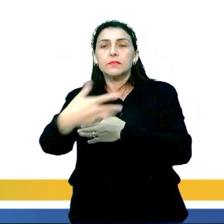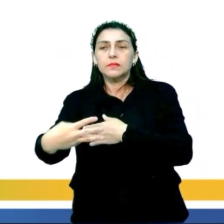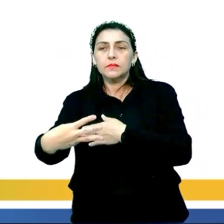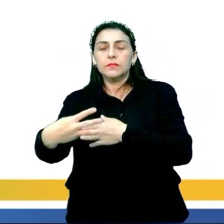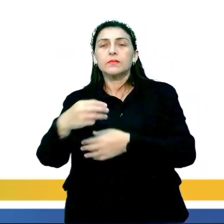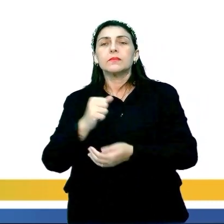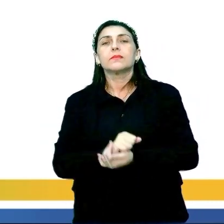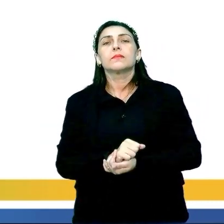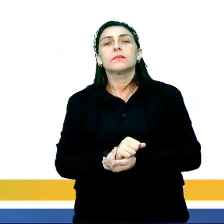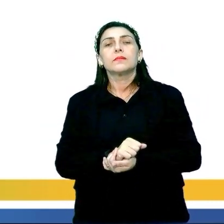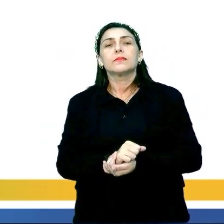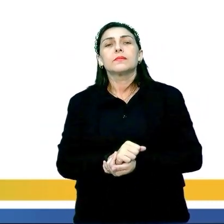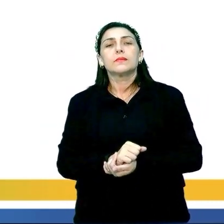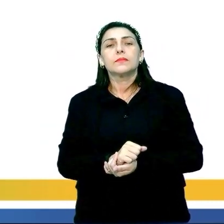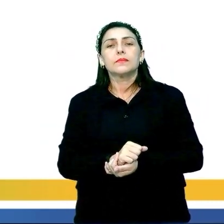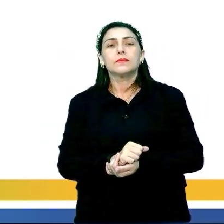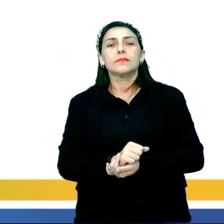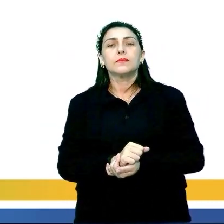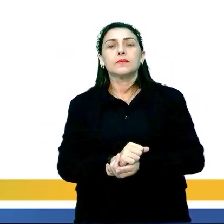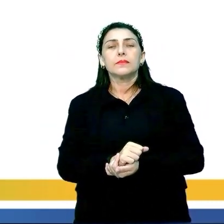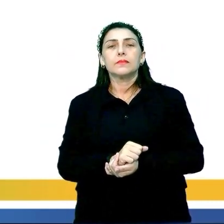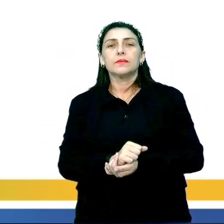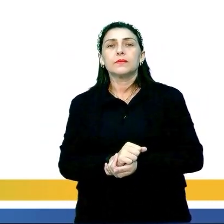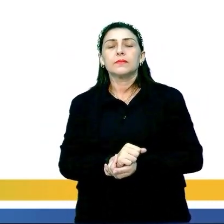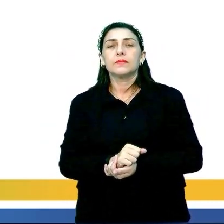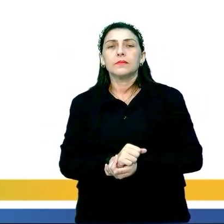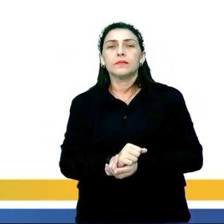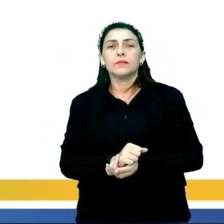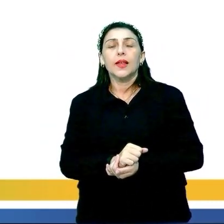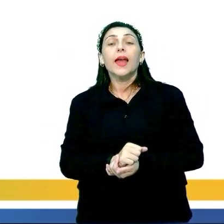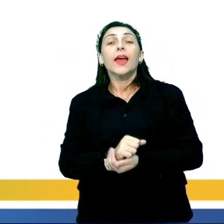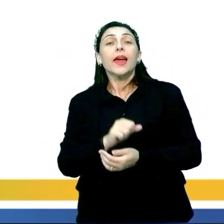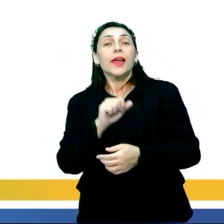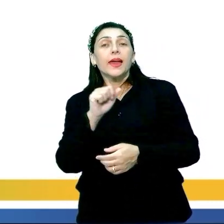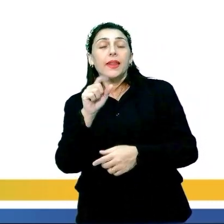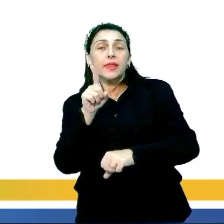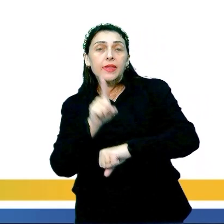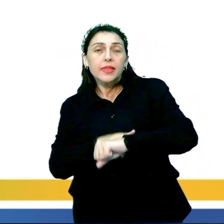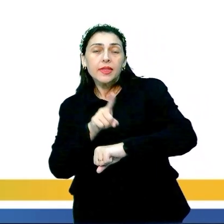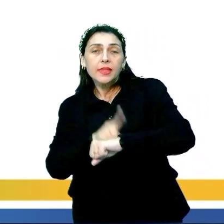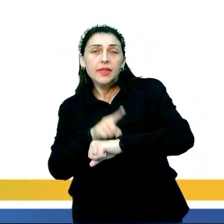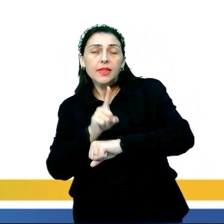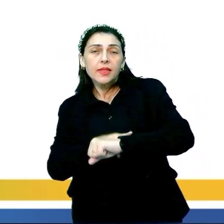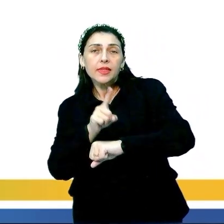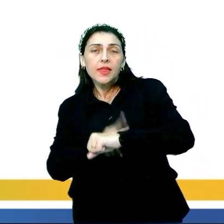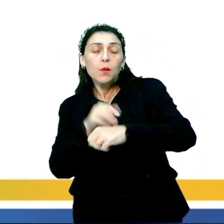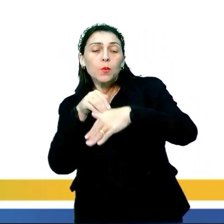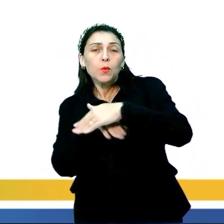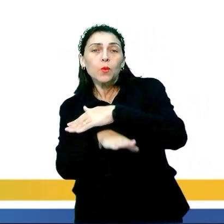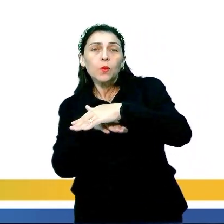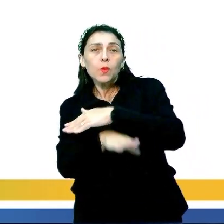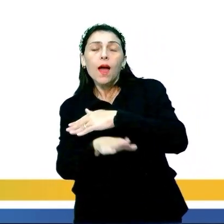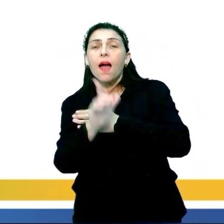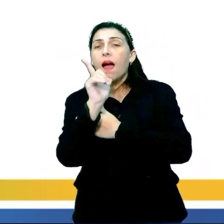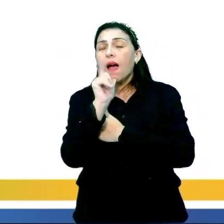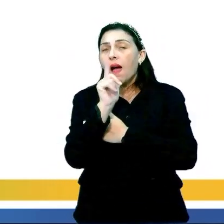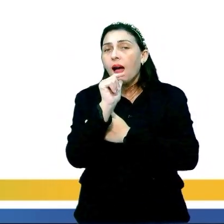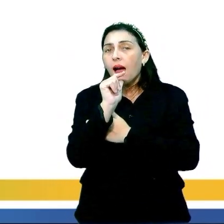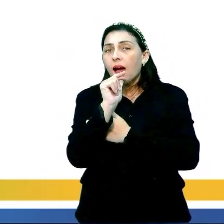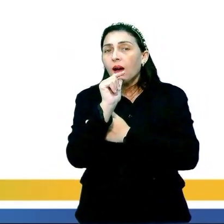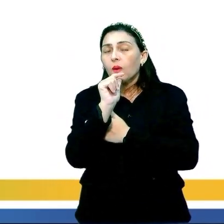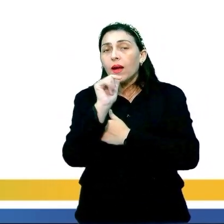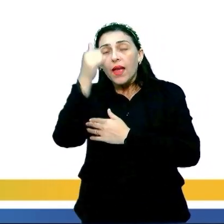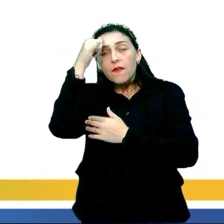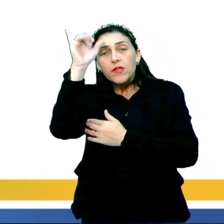43. E aí nessa questão, nós temos assim, é tempo de economizar água. Esse